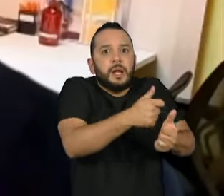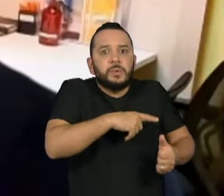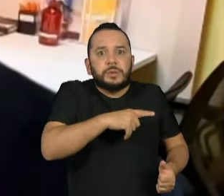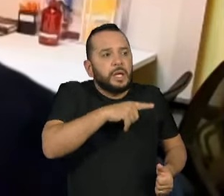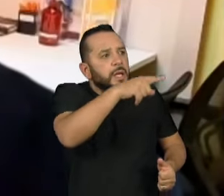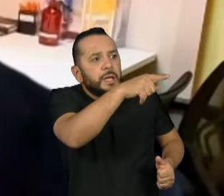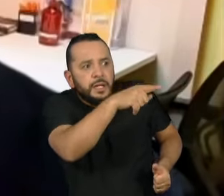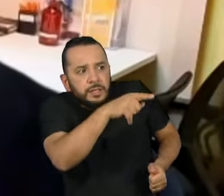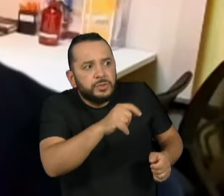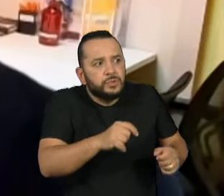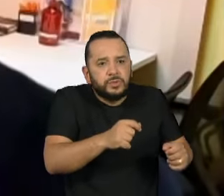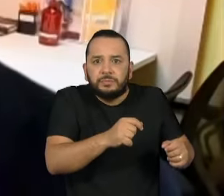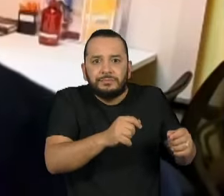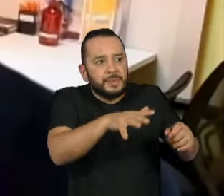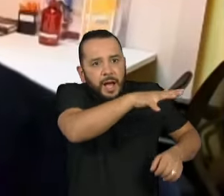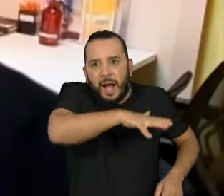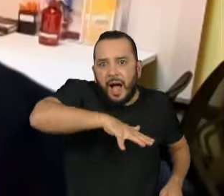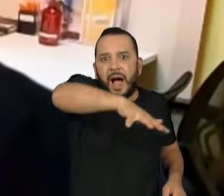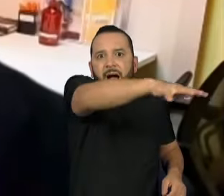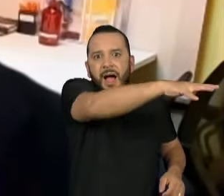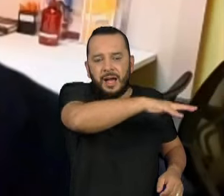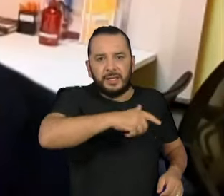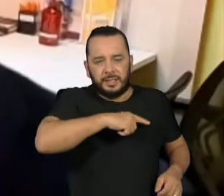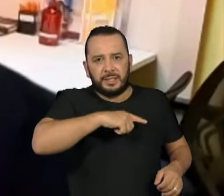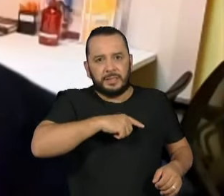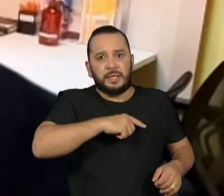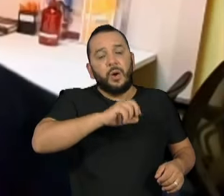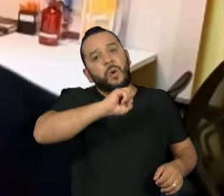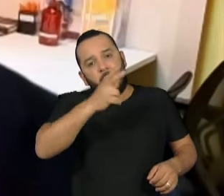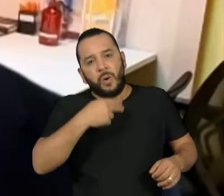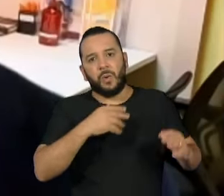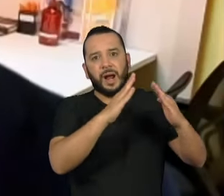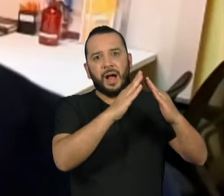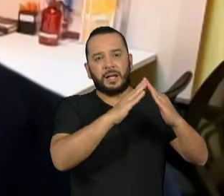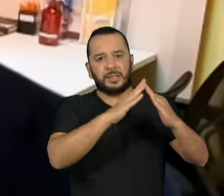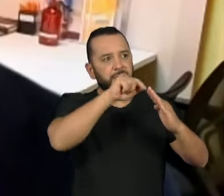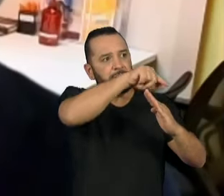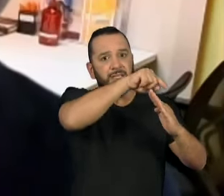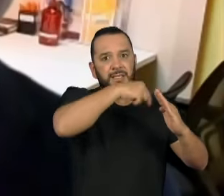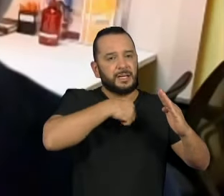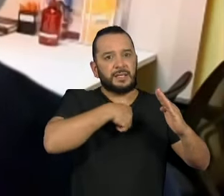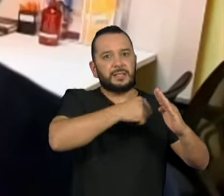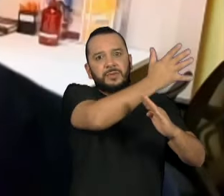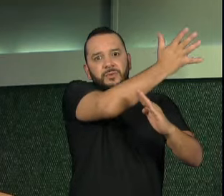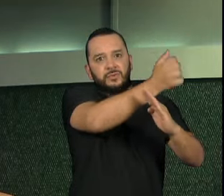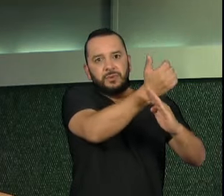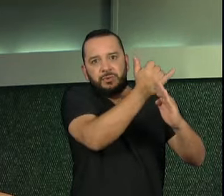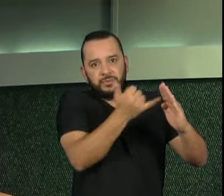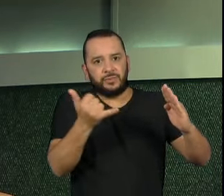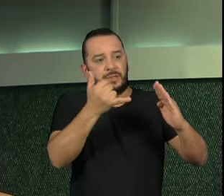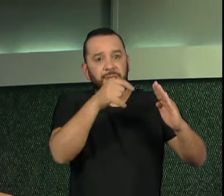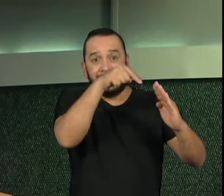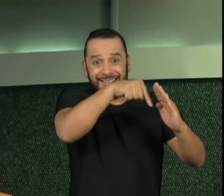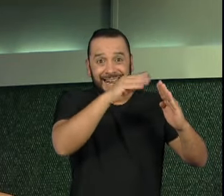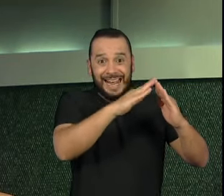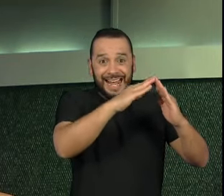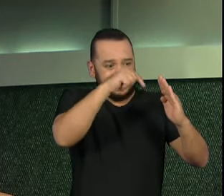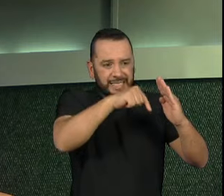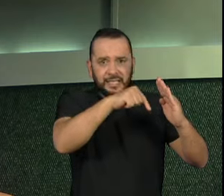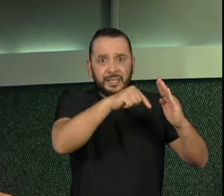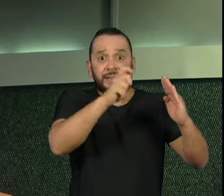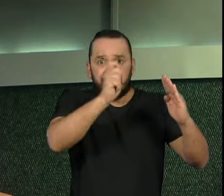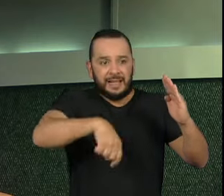sol de qualidade, terreno disponível, um telhado disponível, gerando energia e abastecendo consumidores em um outro